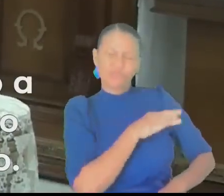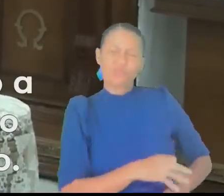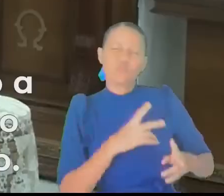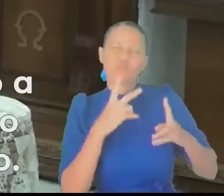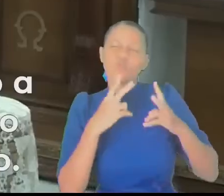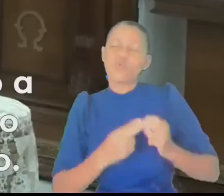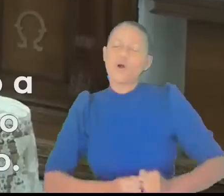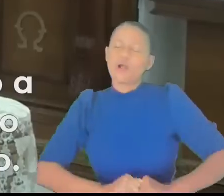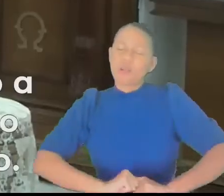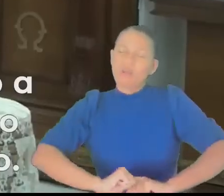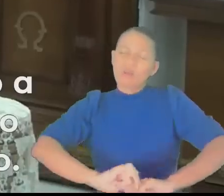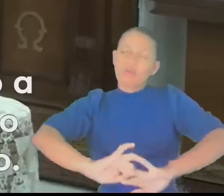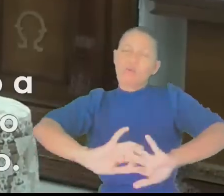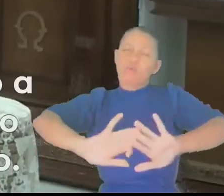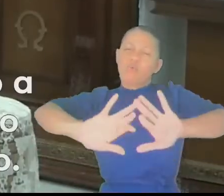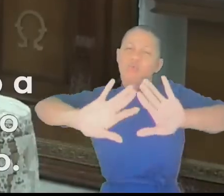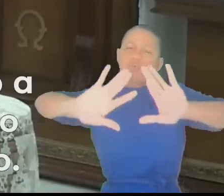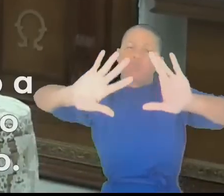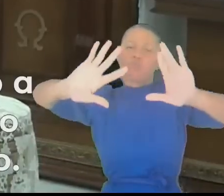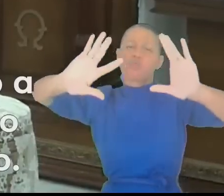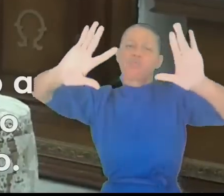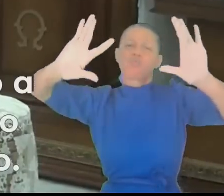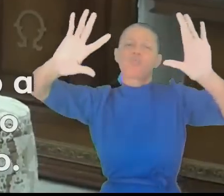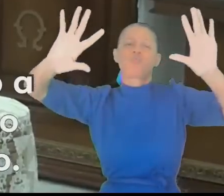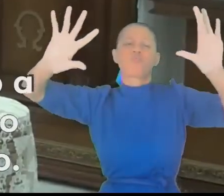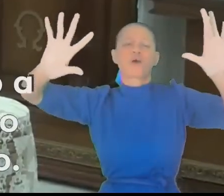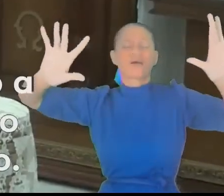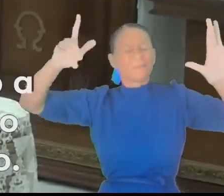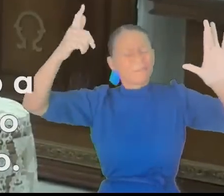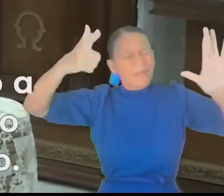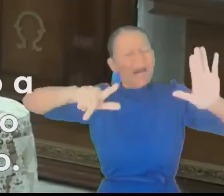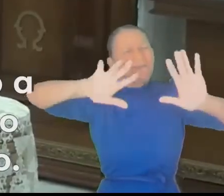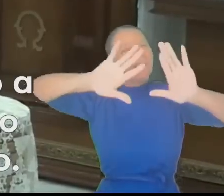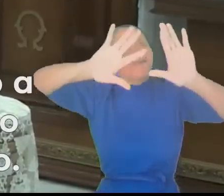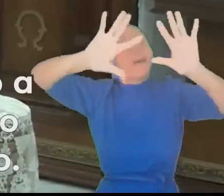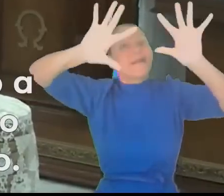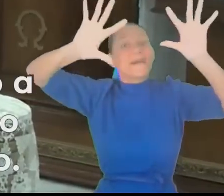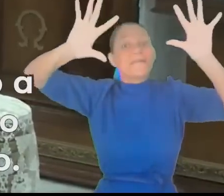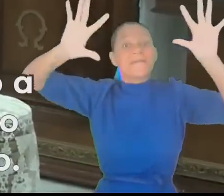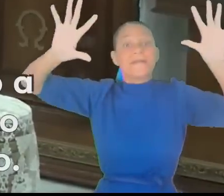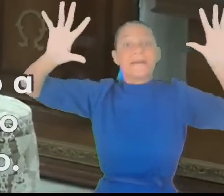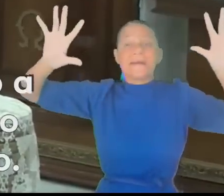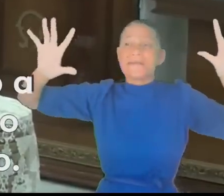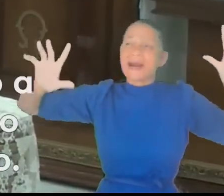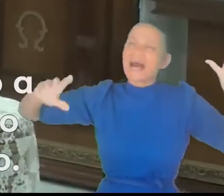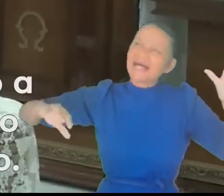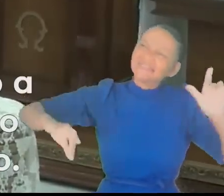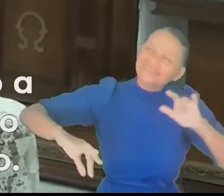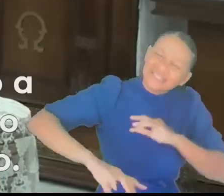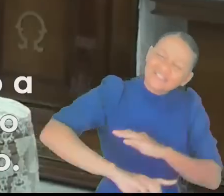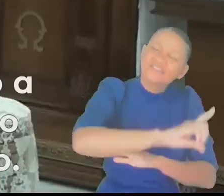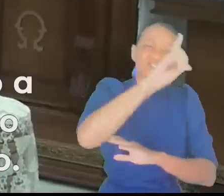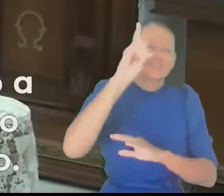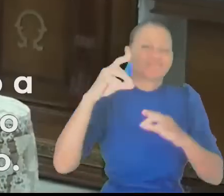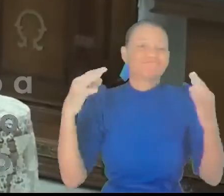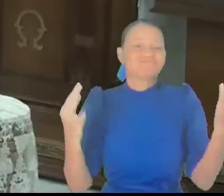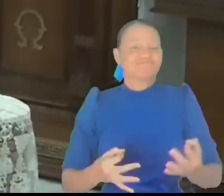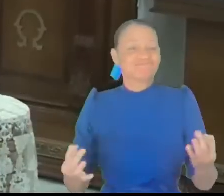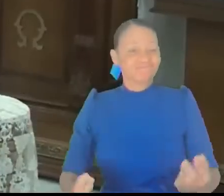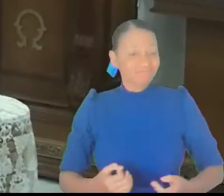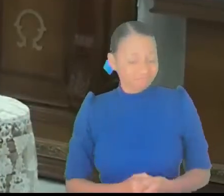que vai brilhando mais e mais, até ser dia perfeito. A vereda do